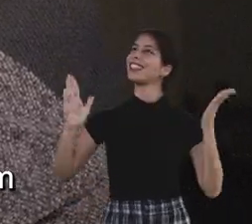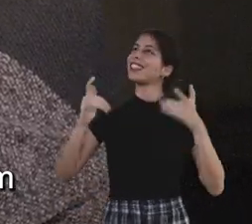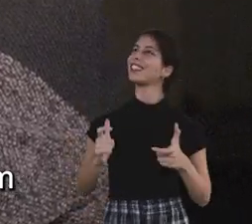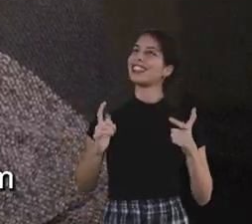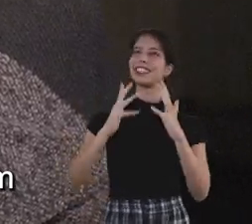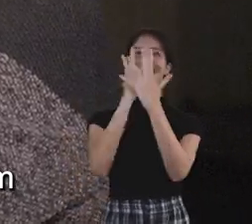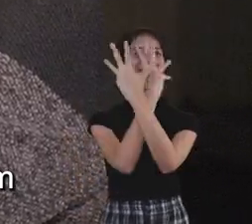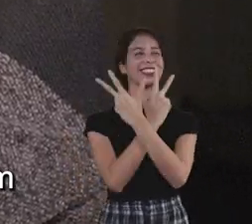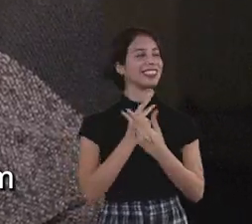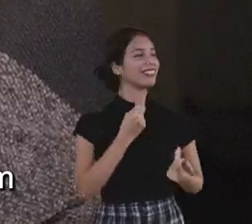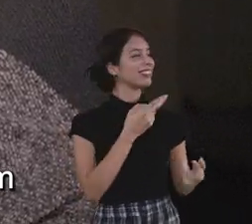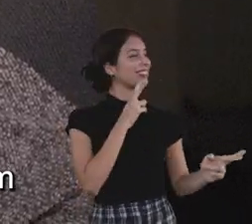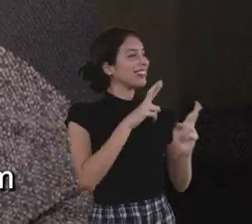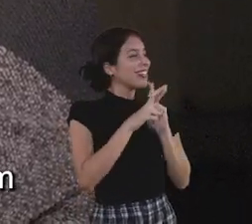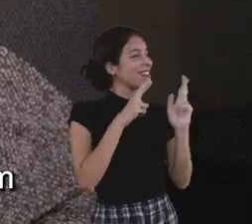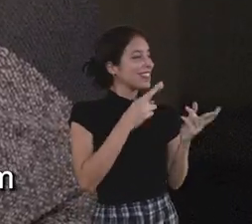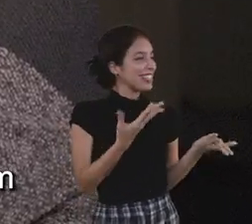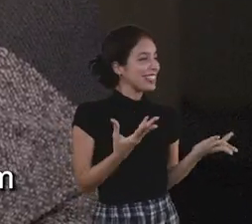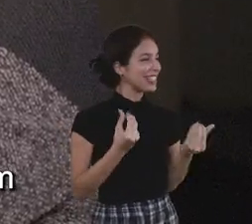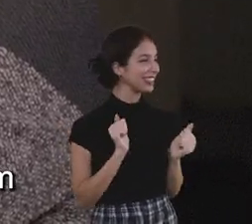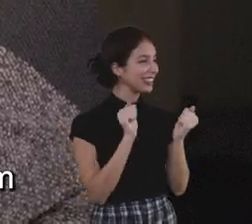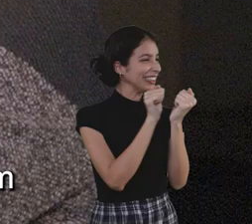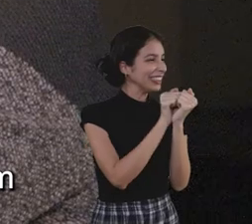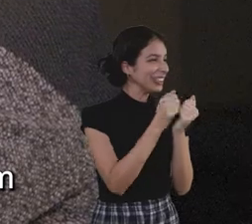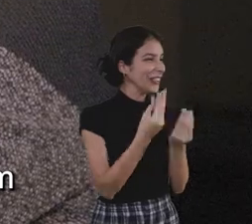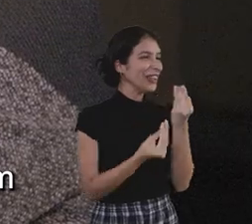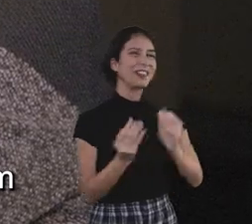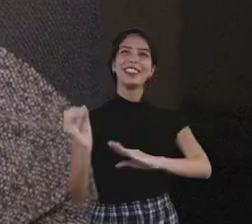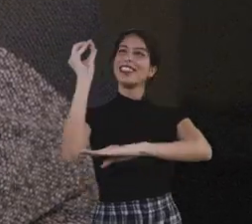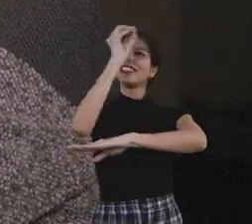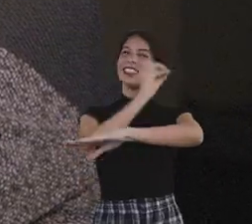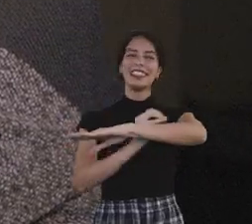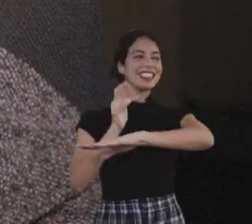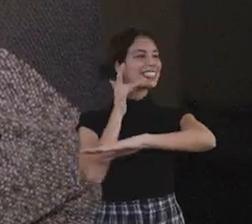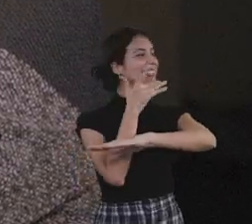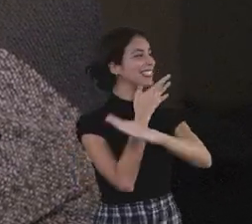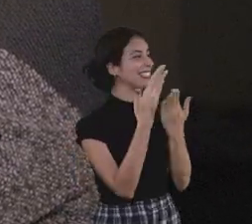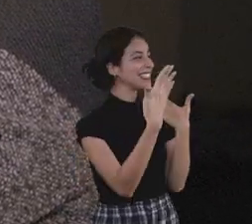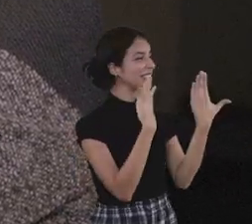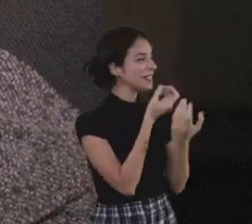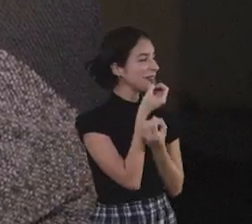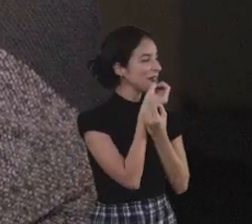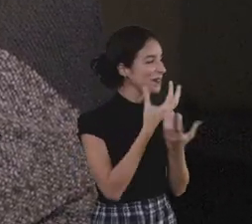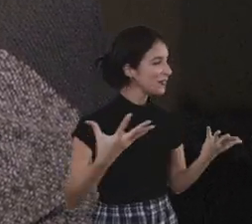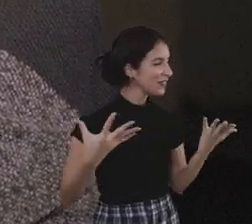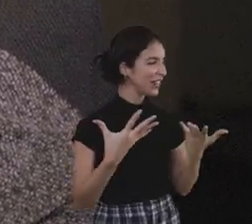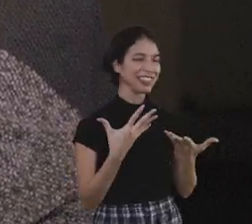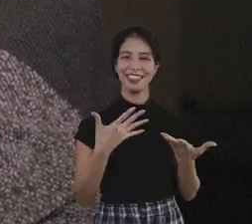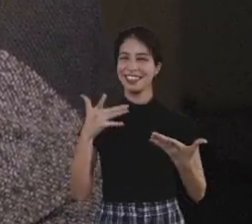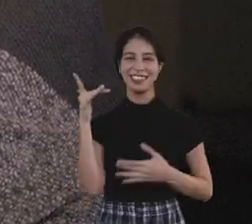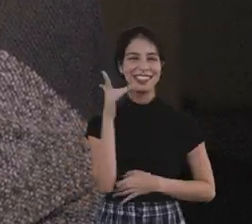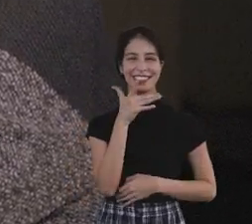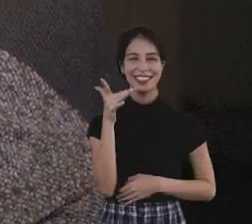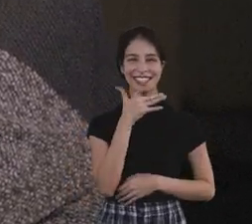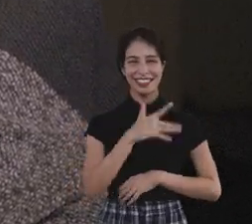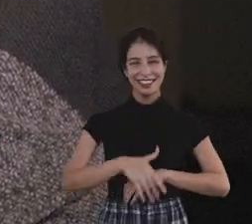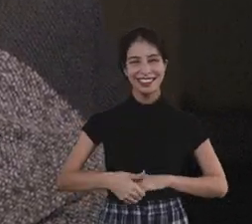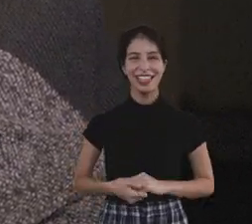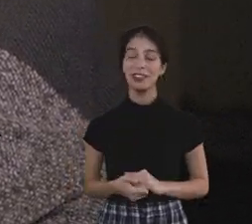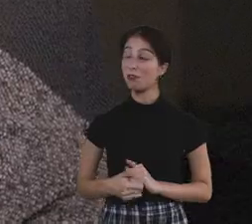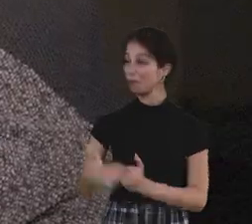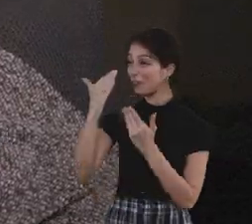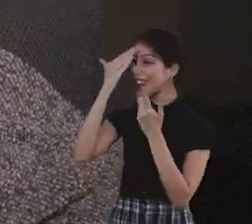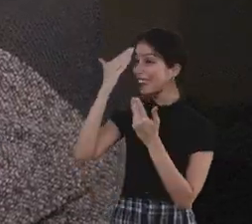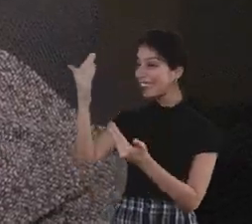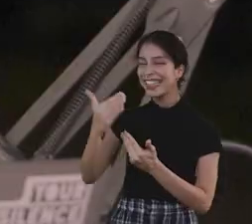livre nesse lugar lindo fazendo companhia com o fim do dia uma conversa boa para terminar o dia é sempre uma